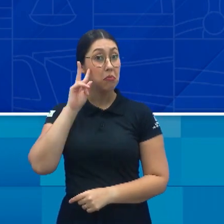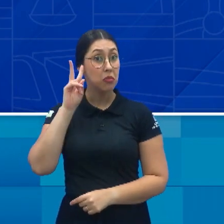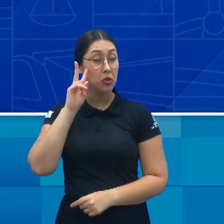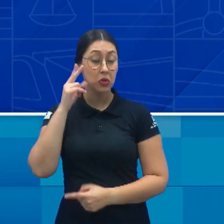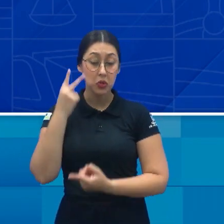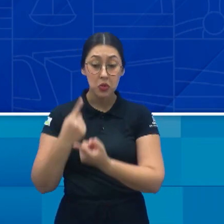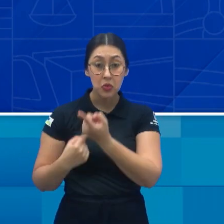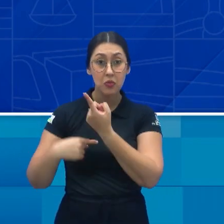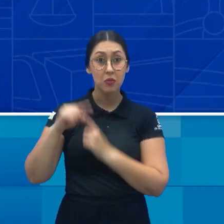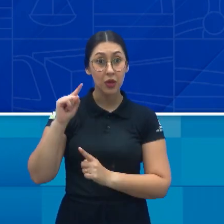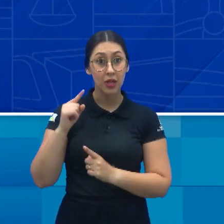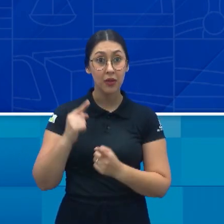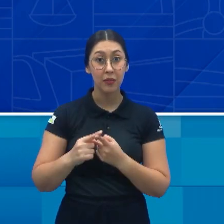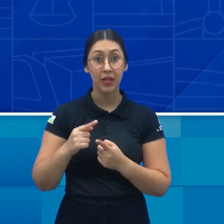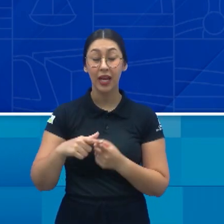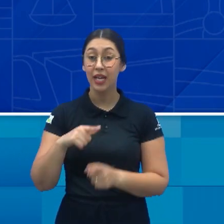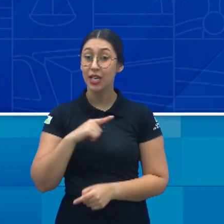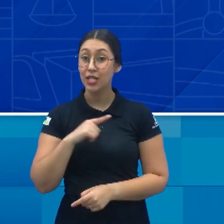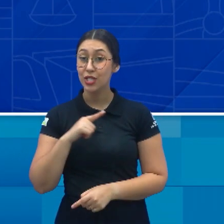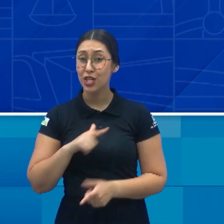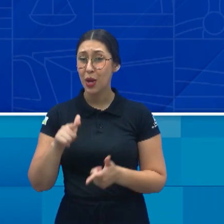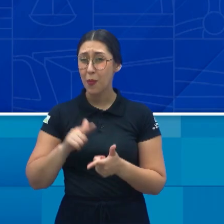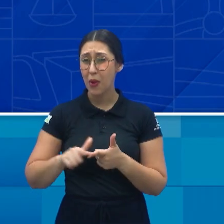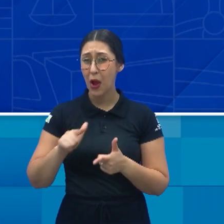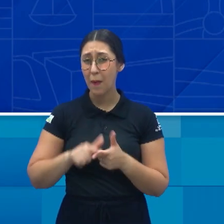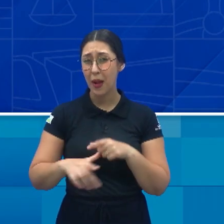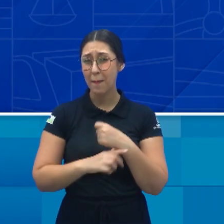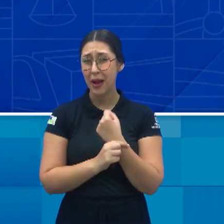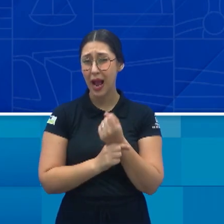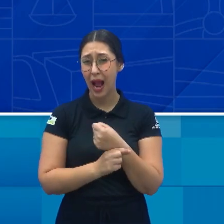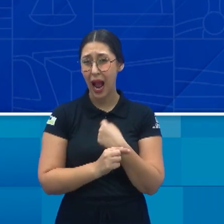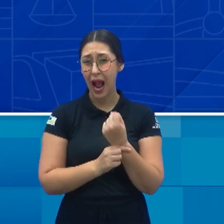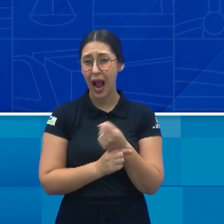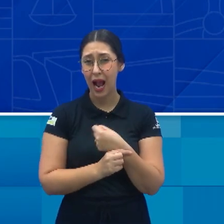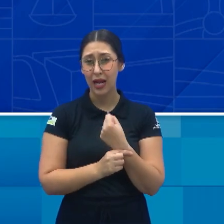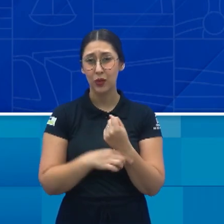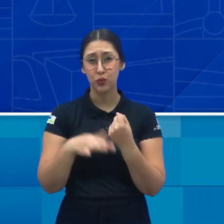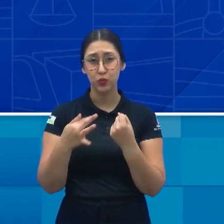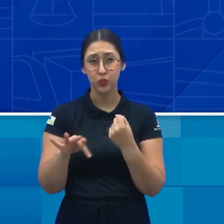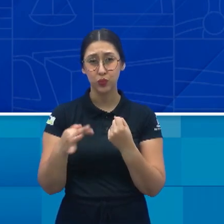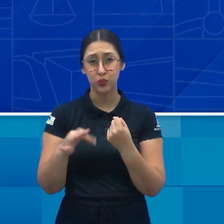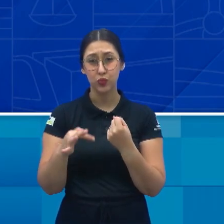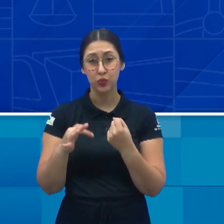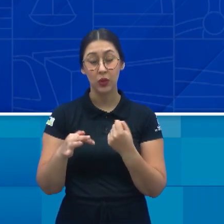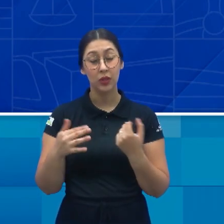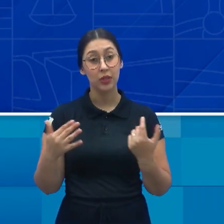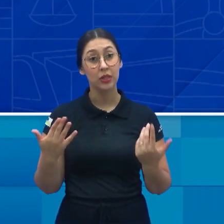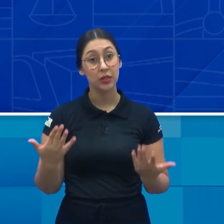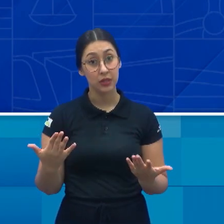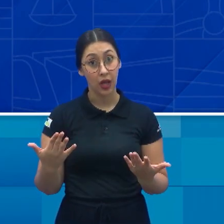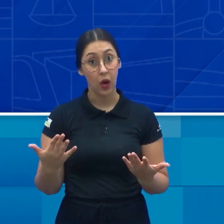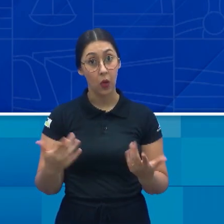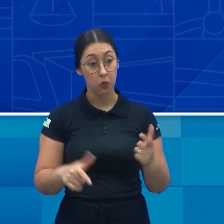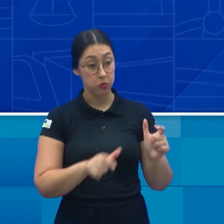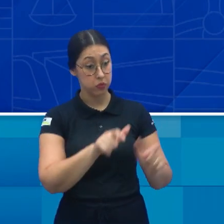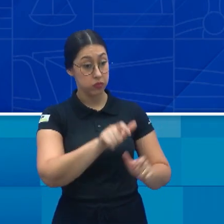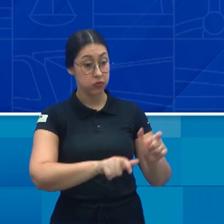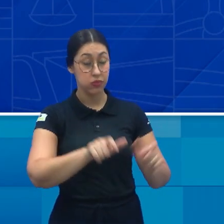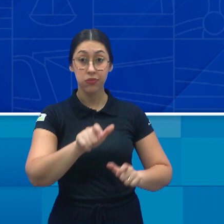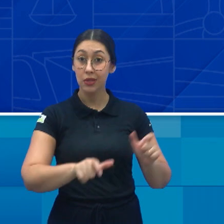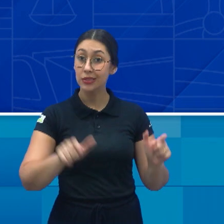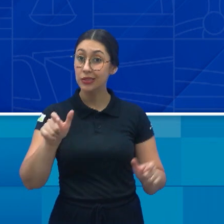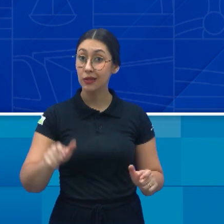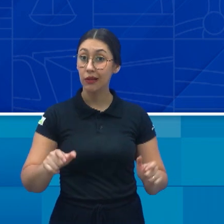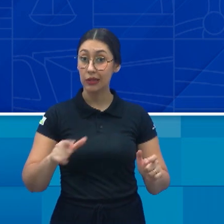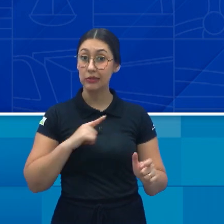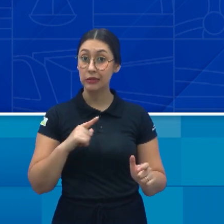Ela tinha artrite quando era criança. Então, para a gente, para muitas pessoas que isso é um desafio, até para